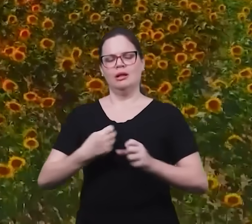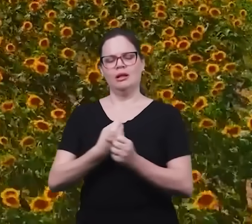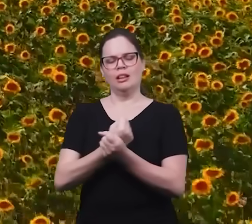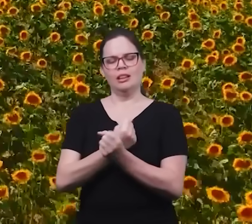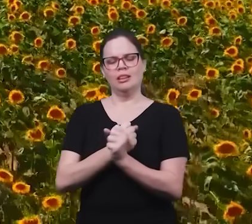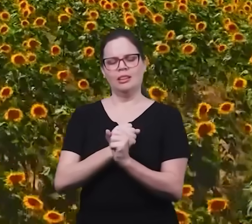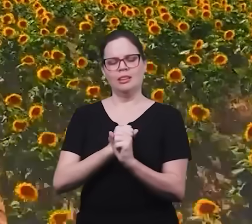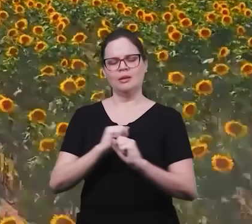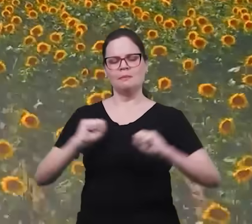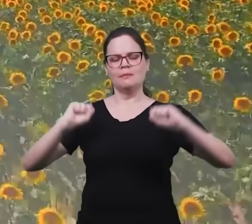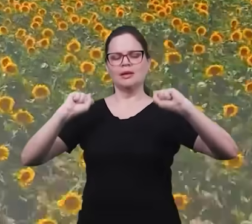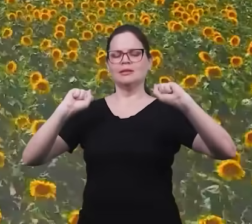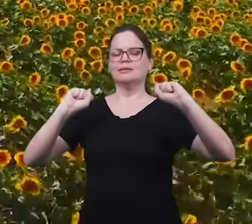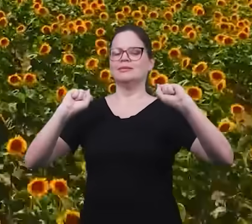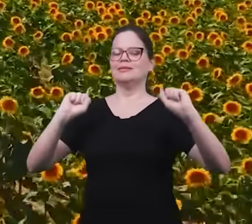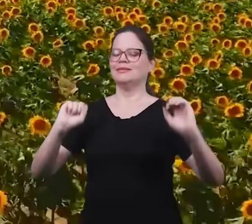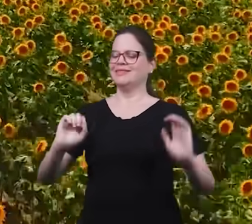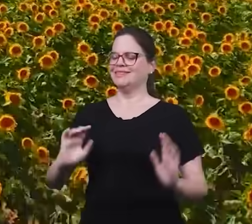recebi